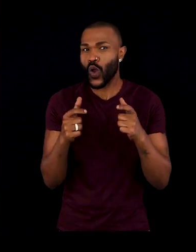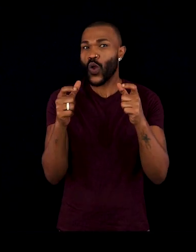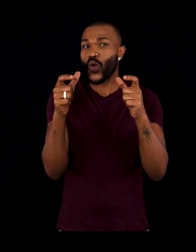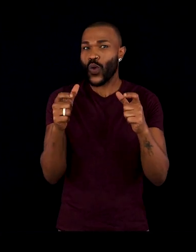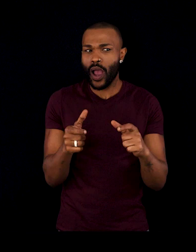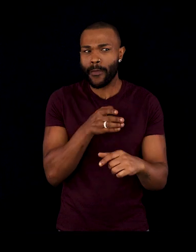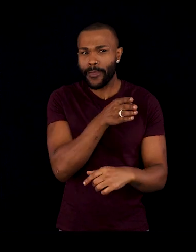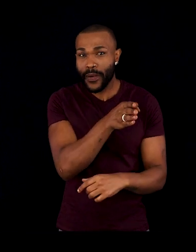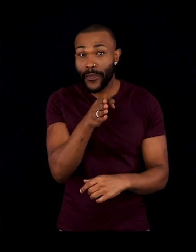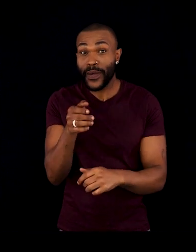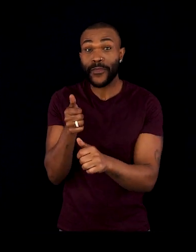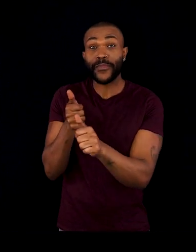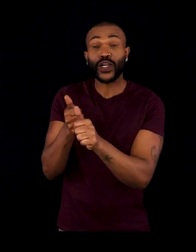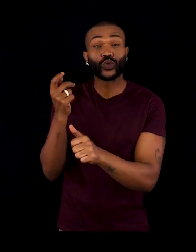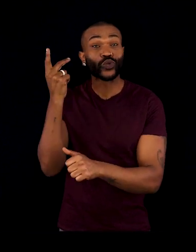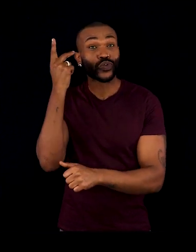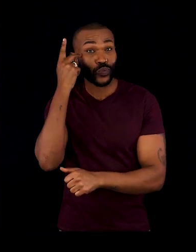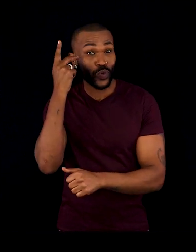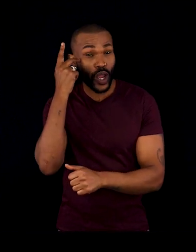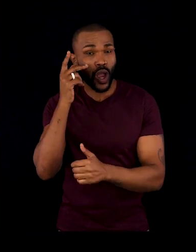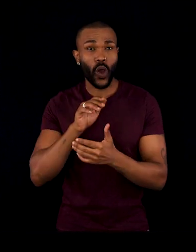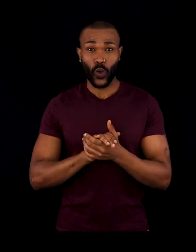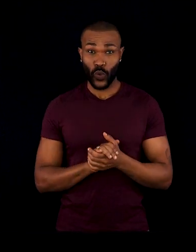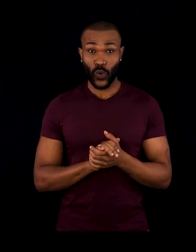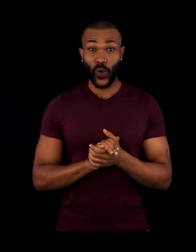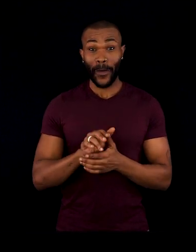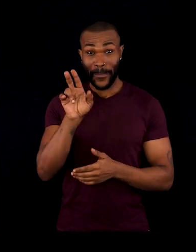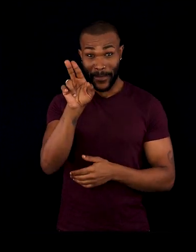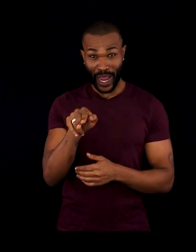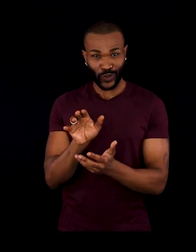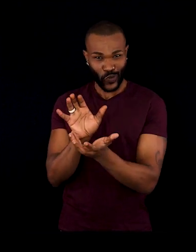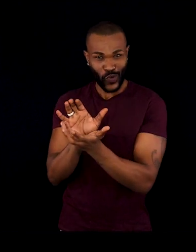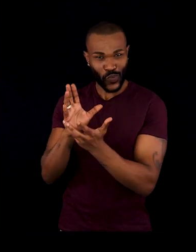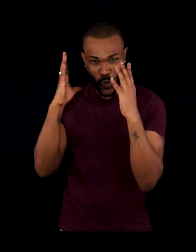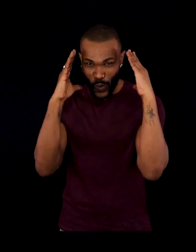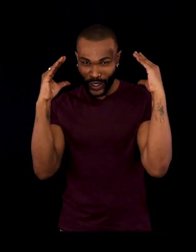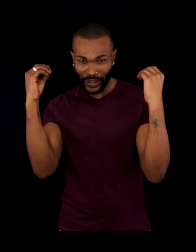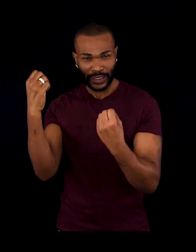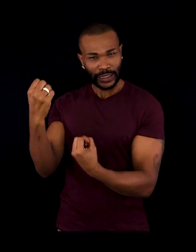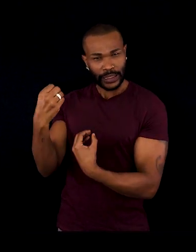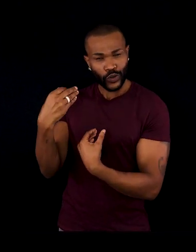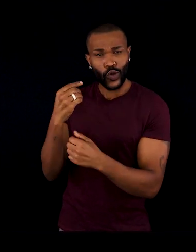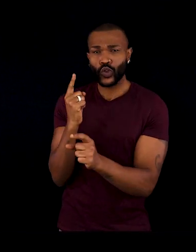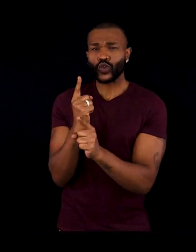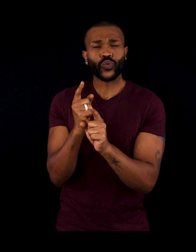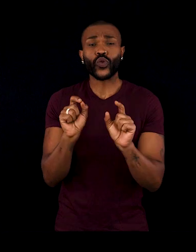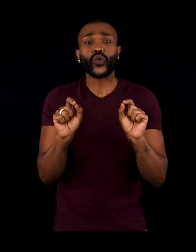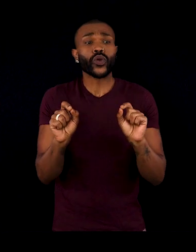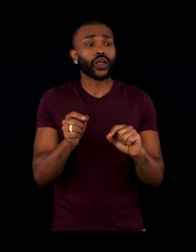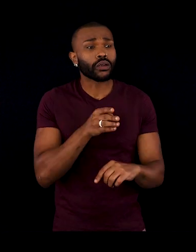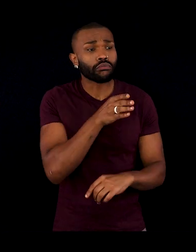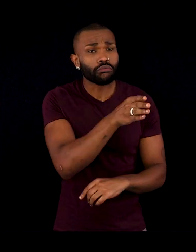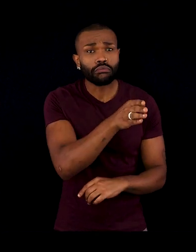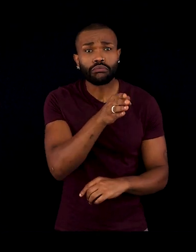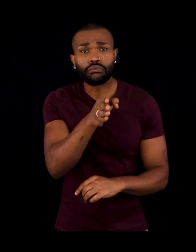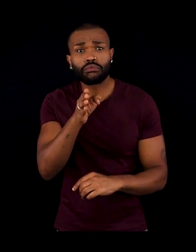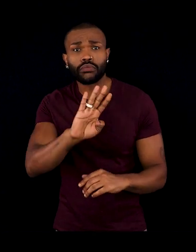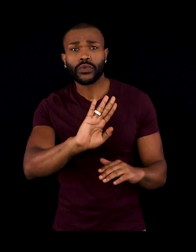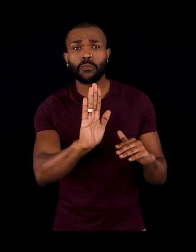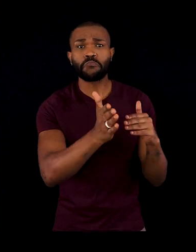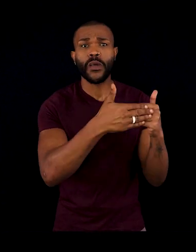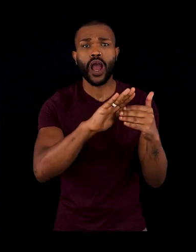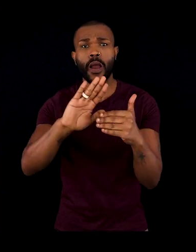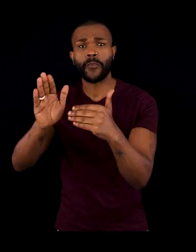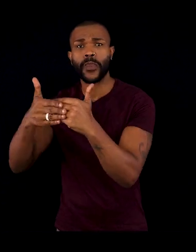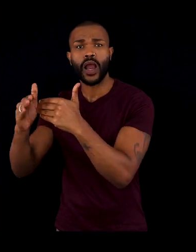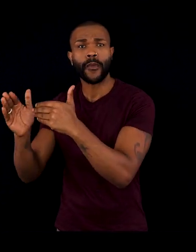São Paulo. E os padres holandeses que estavam me educando descobriram que nenhum desses seminários aceitava uma